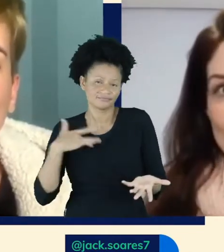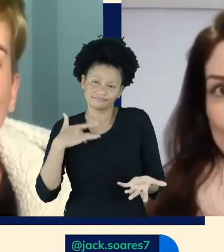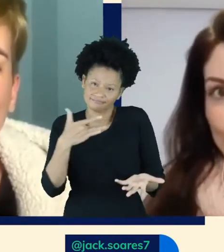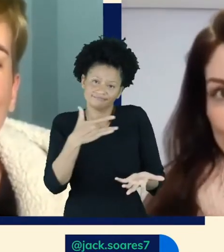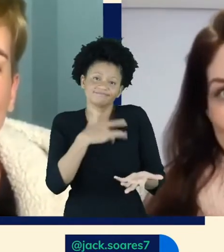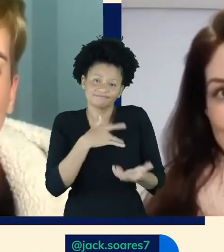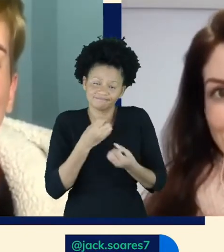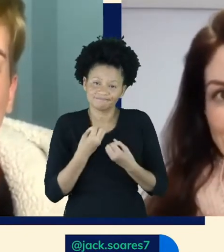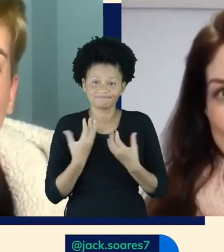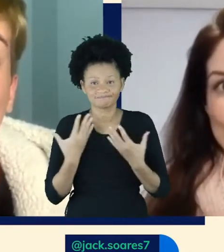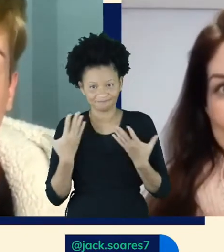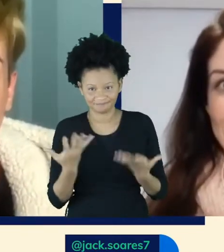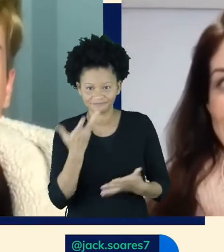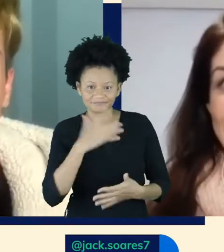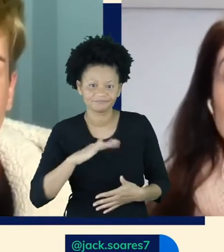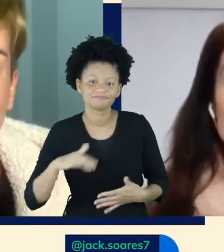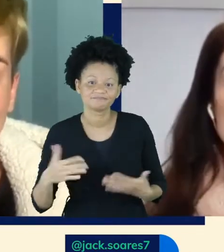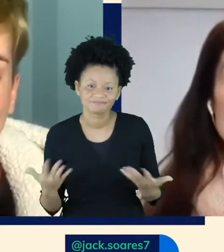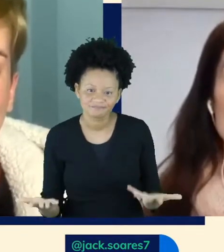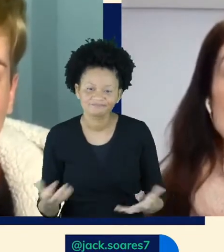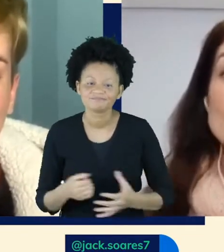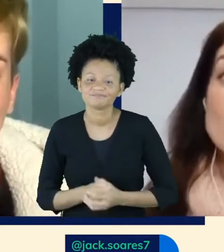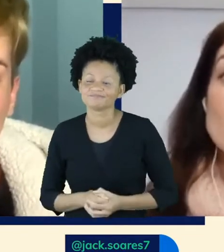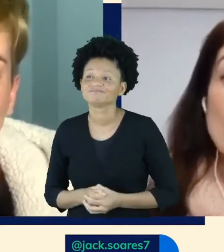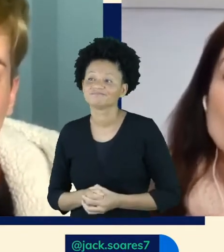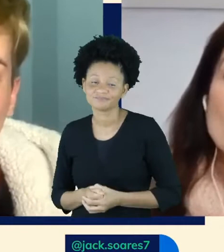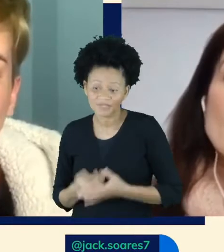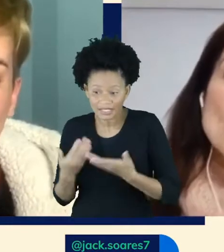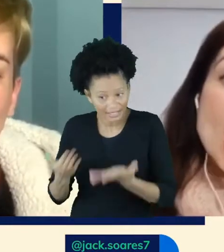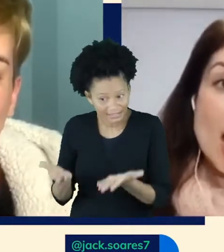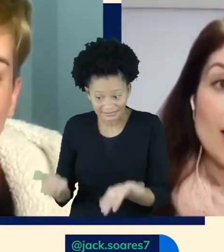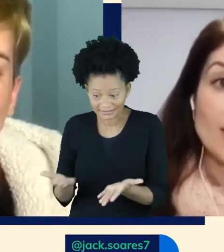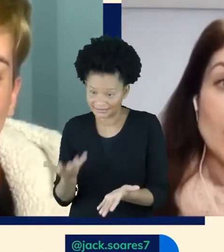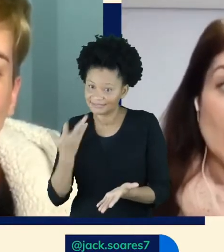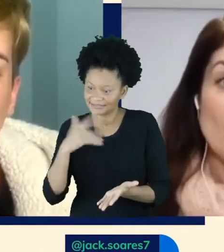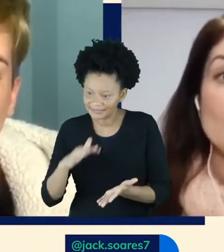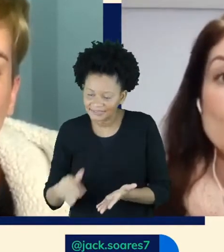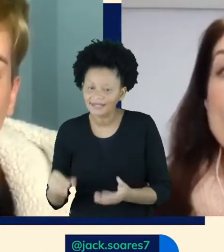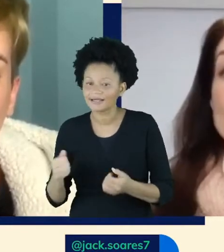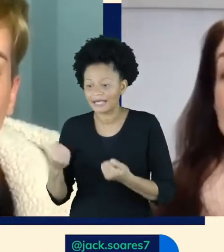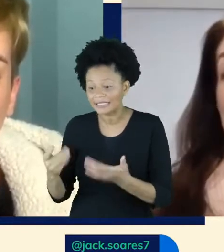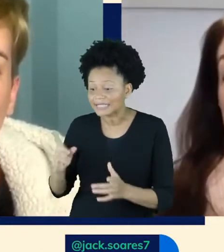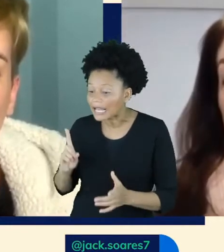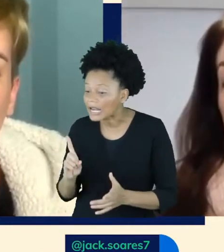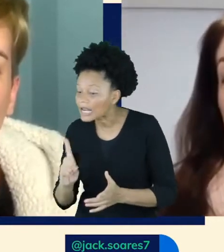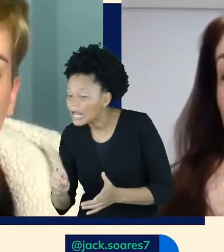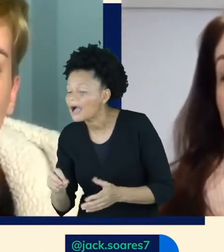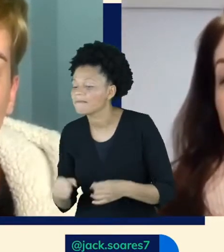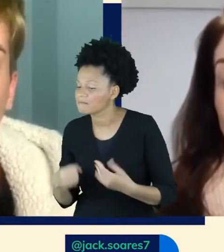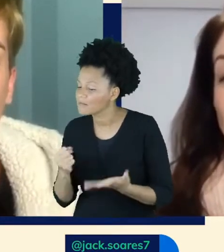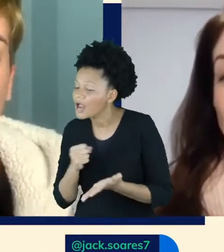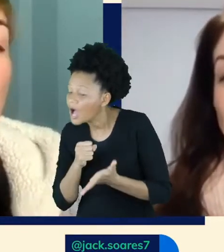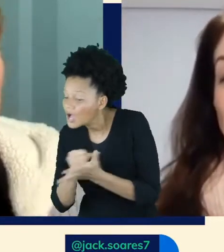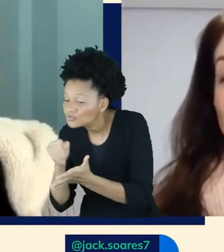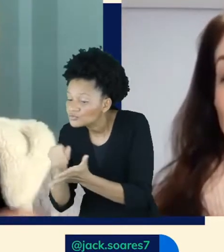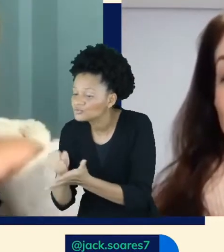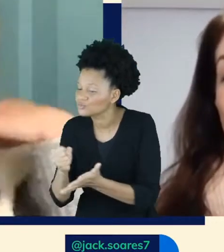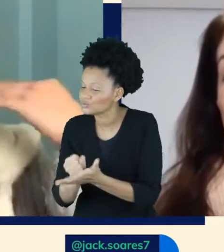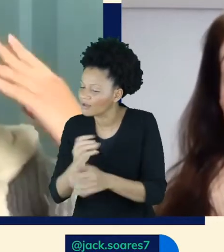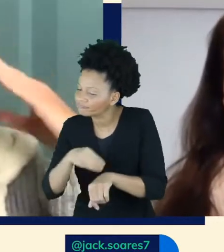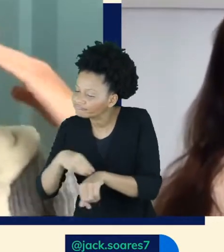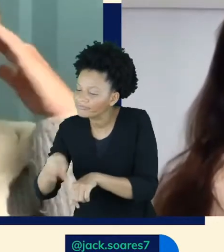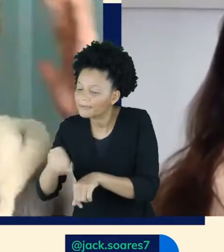Montessori falava muito isso. Uhum. Né? Deixa a criança, você está lá para mediar. Você está lá para mediar essas questões. Sim. Bom,